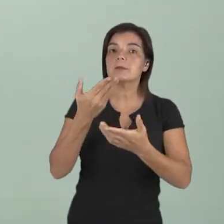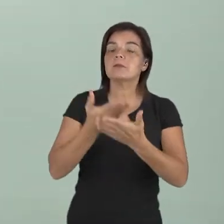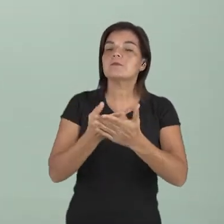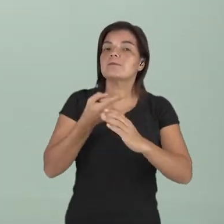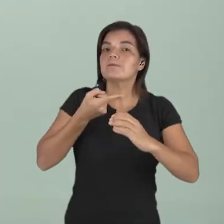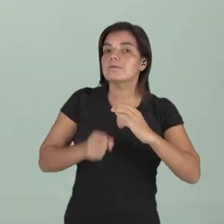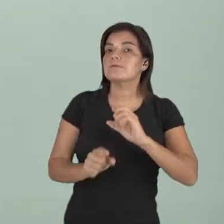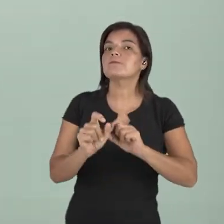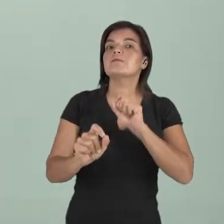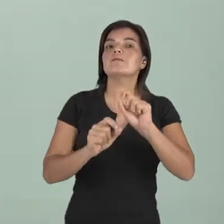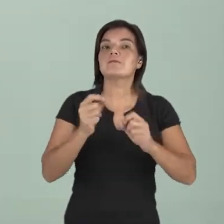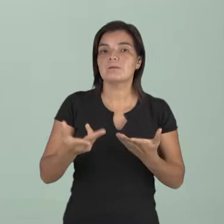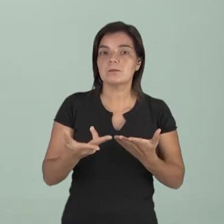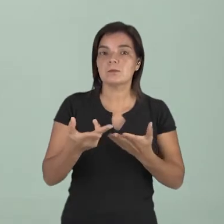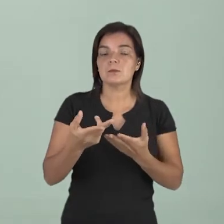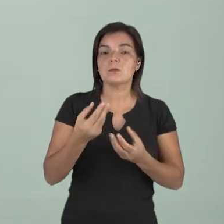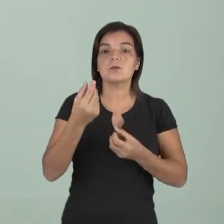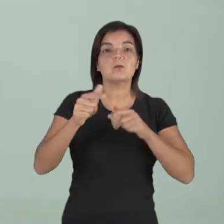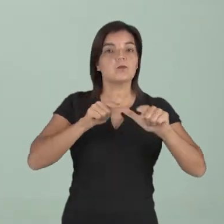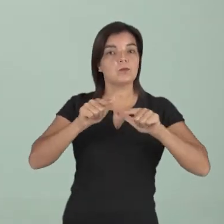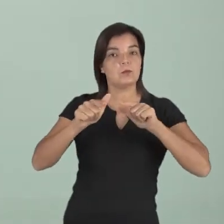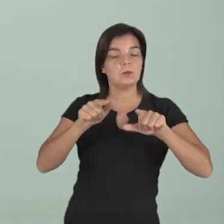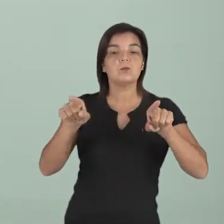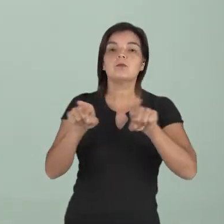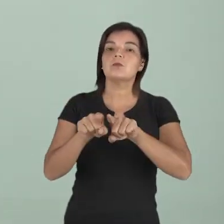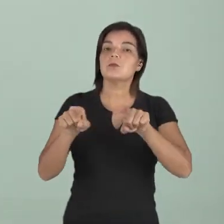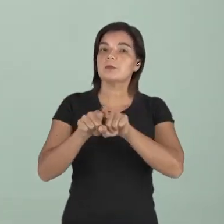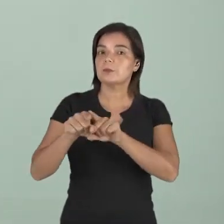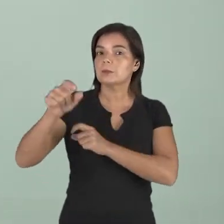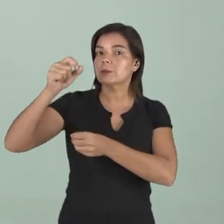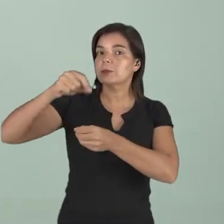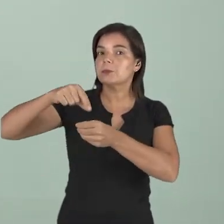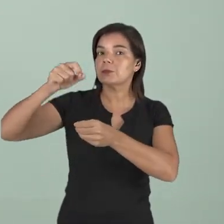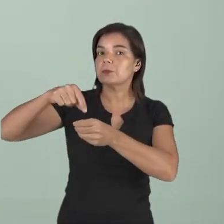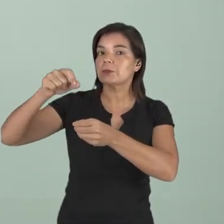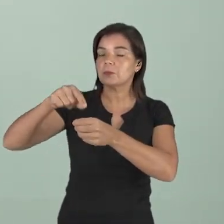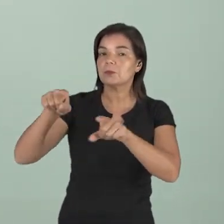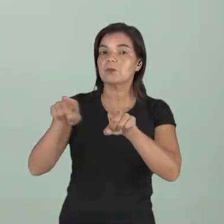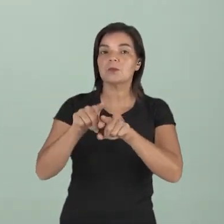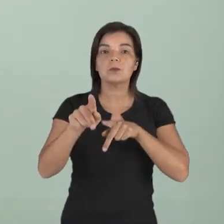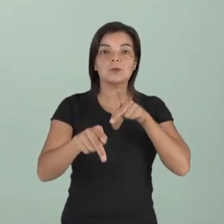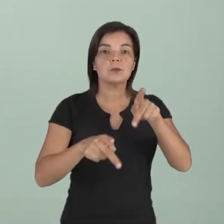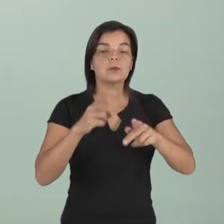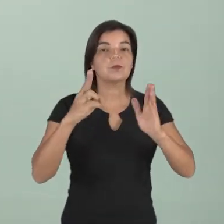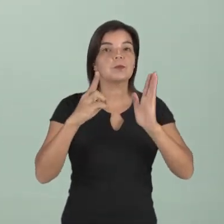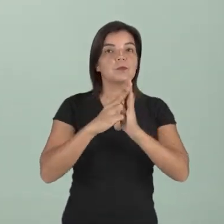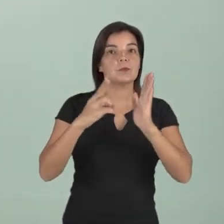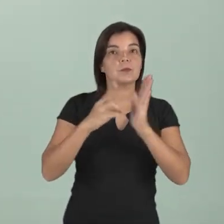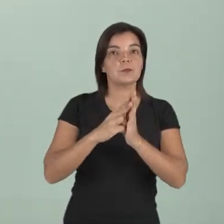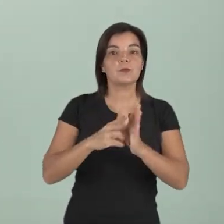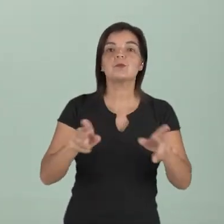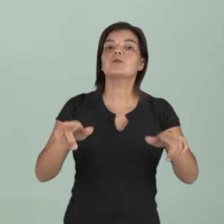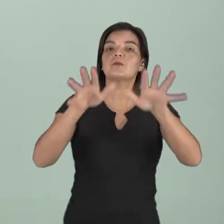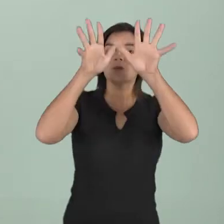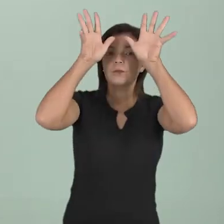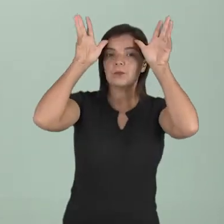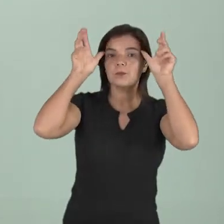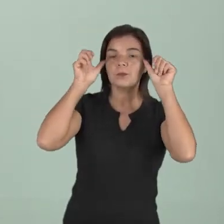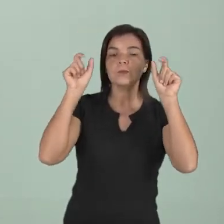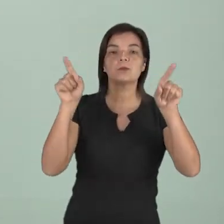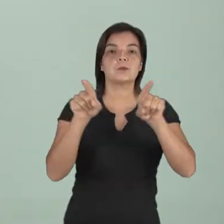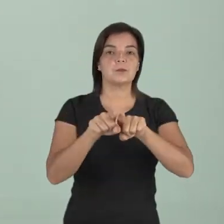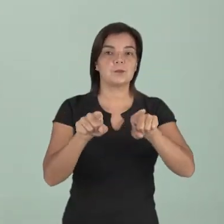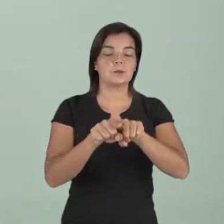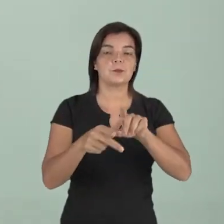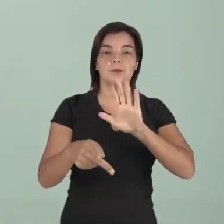estudar profundamente formas de produção e também de atividade dos povos indígenas do Acre, certo?